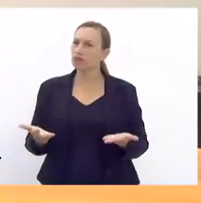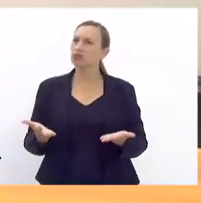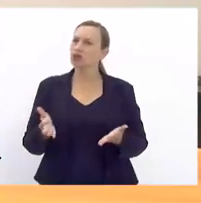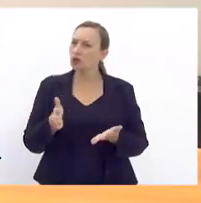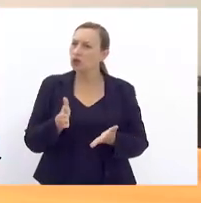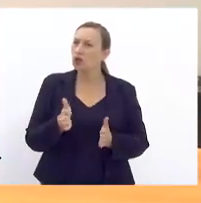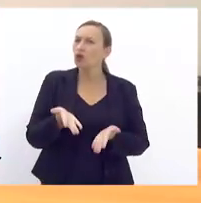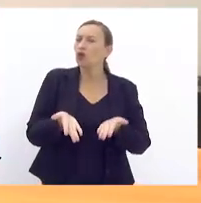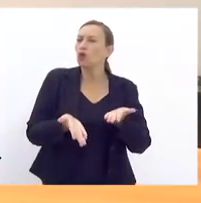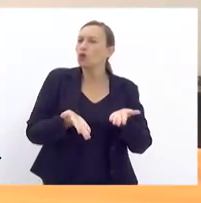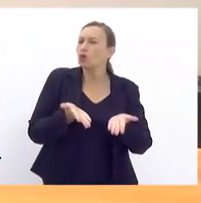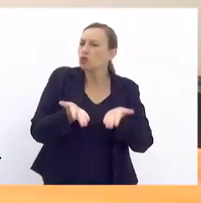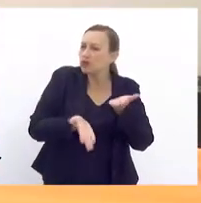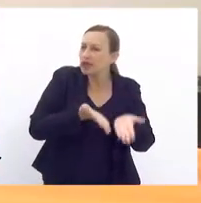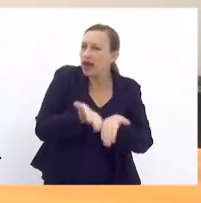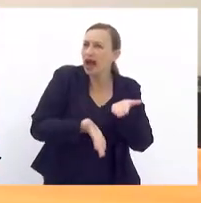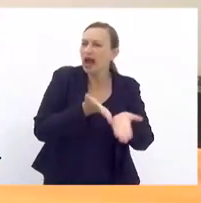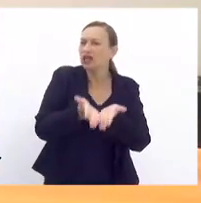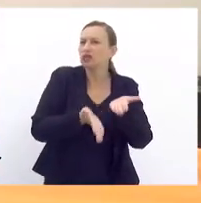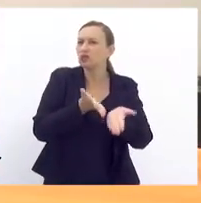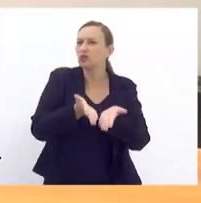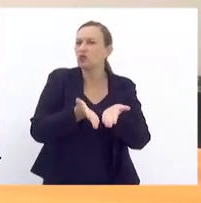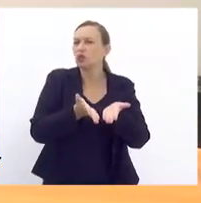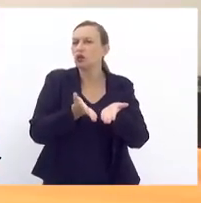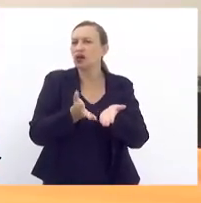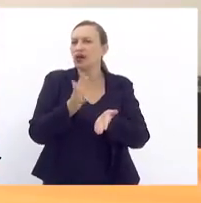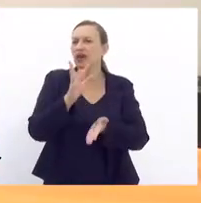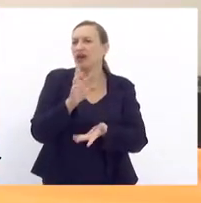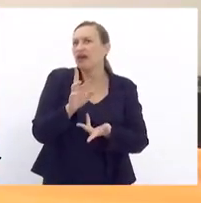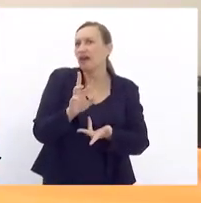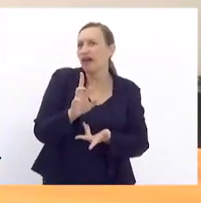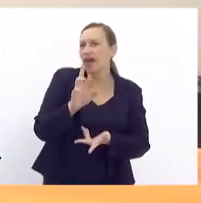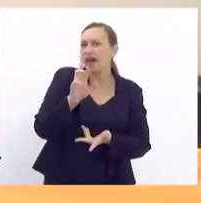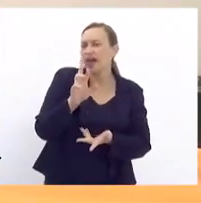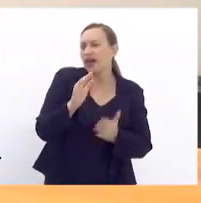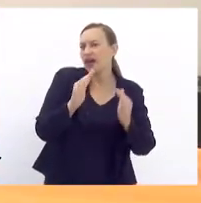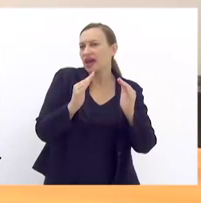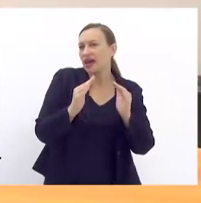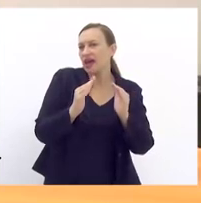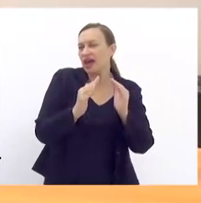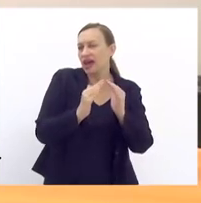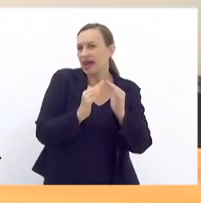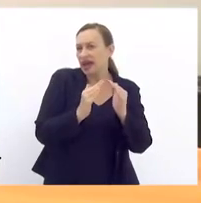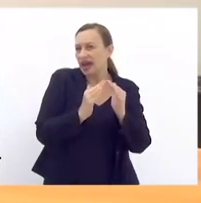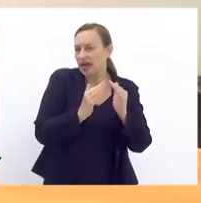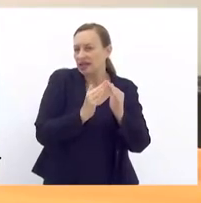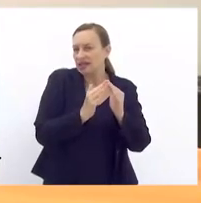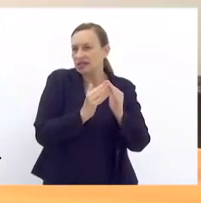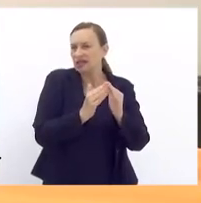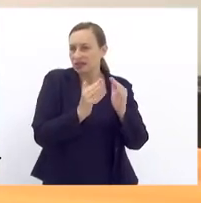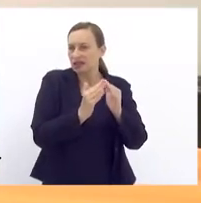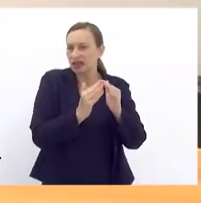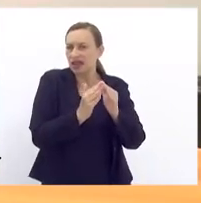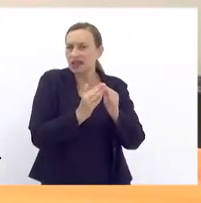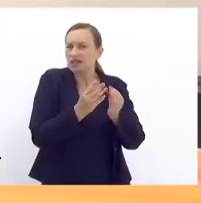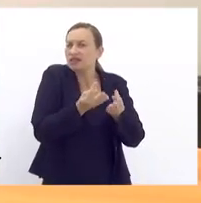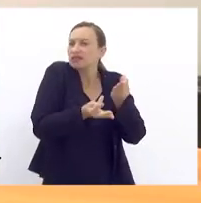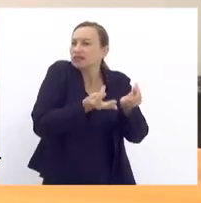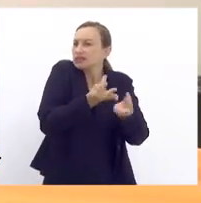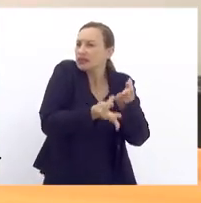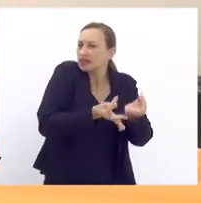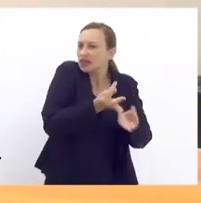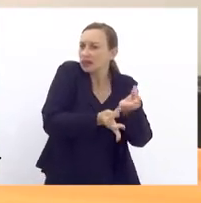residências terapêuticas ninguém gosta de falar essa expressão residências né que sejam adequadas a essas pessoas